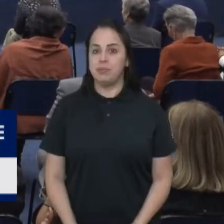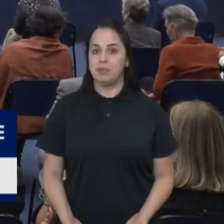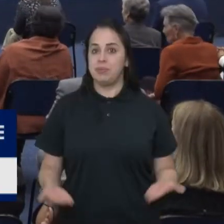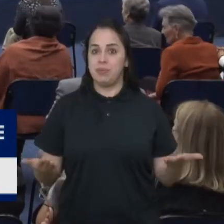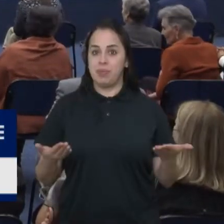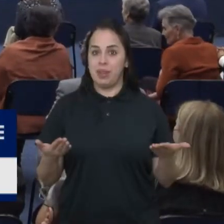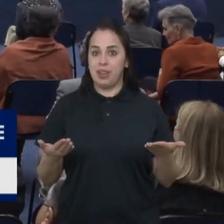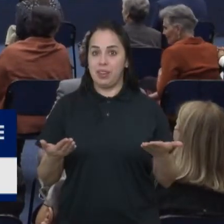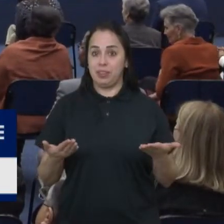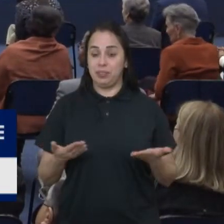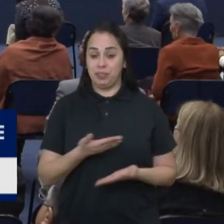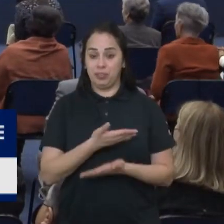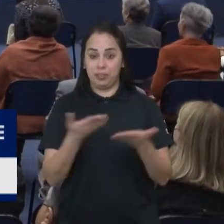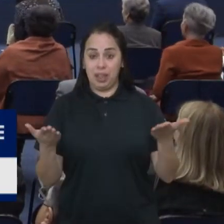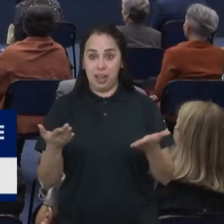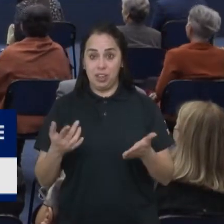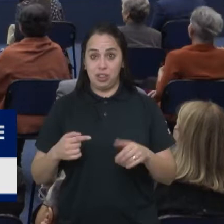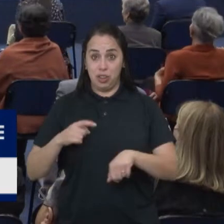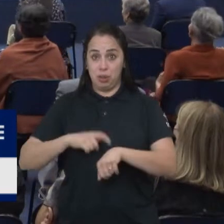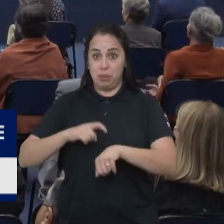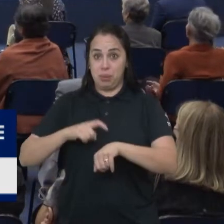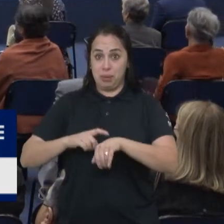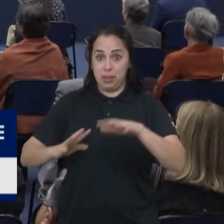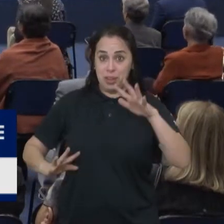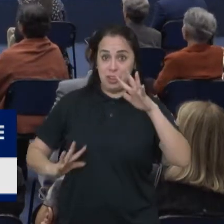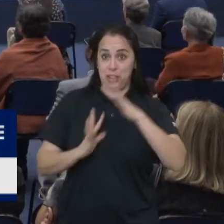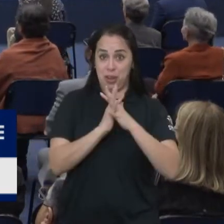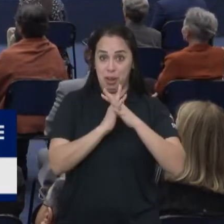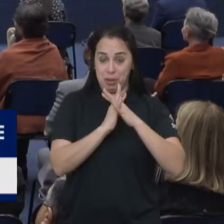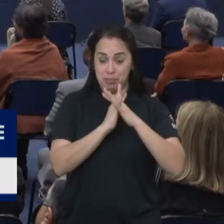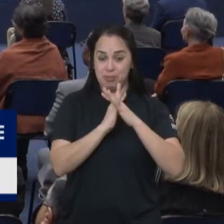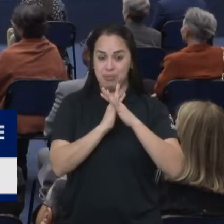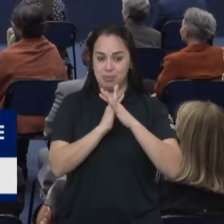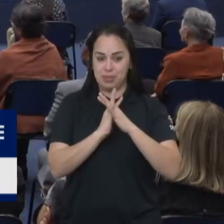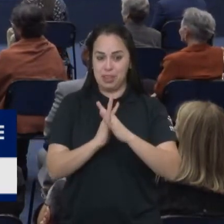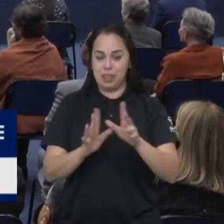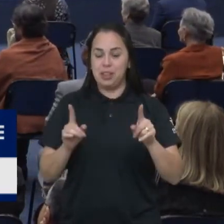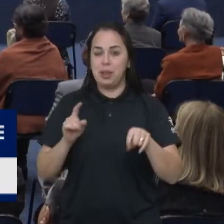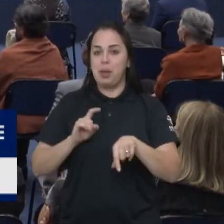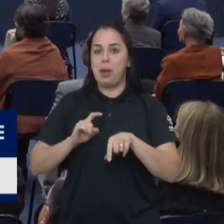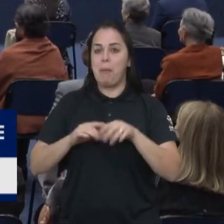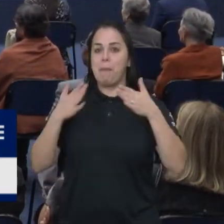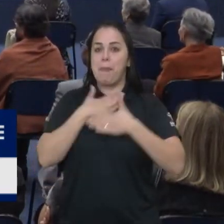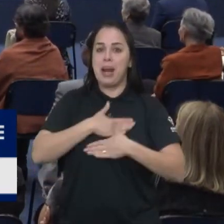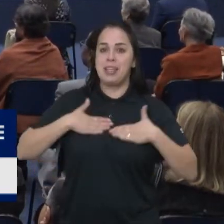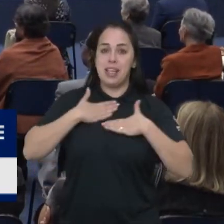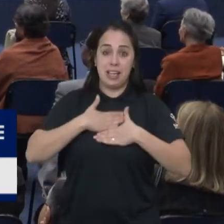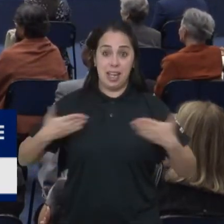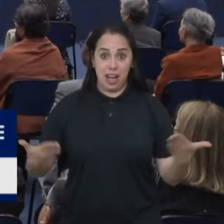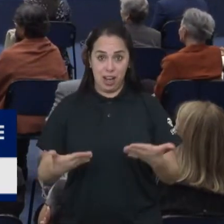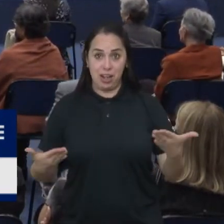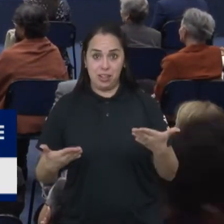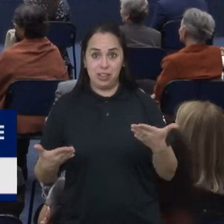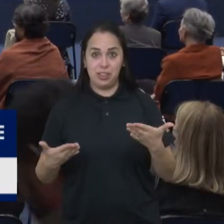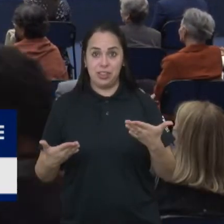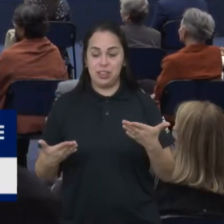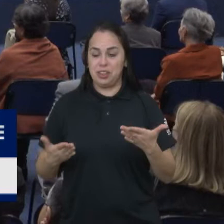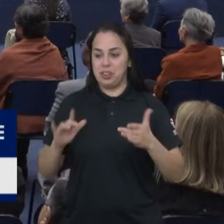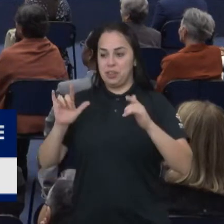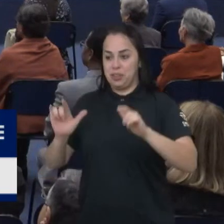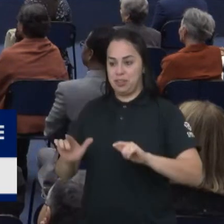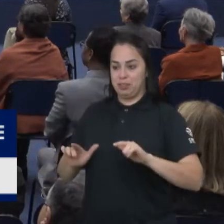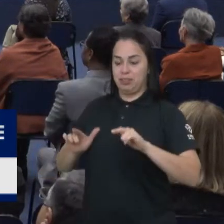Senhoras e senhores, chegamos ao ápice deste evento. É com grande prazer que, neste instante, passaremos à mão do